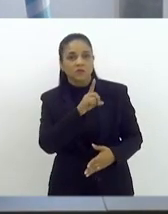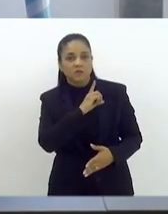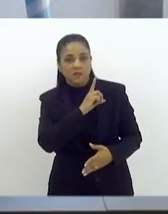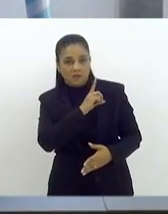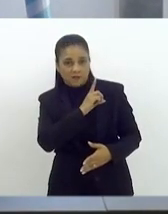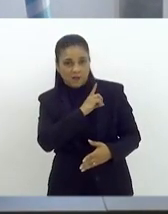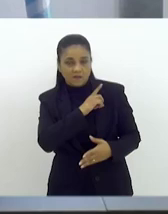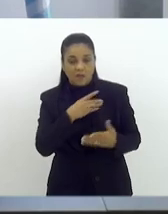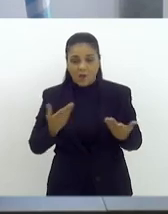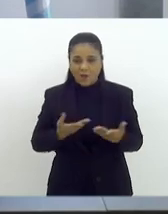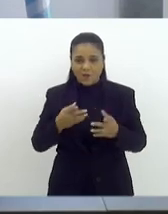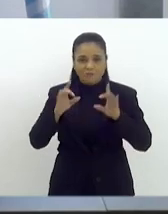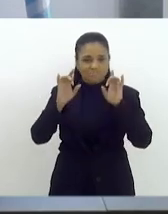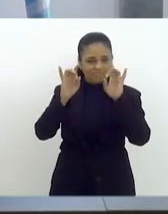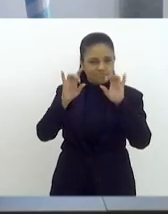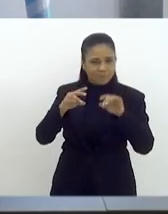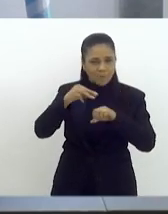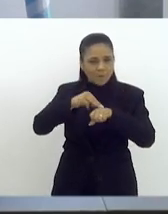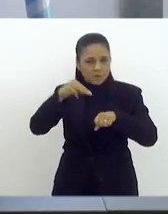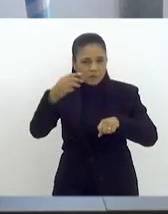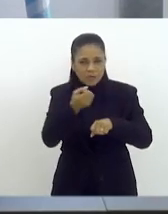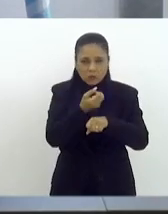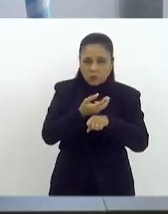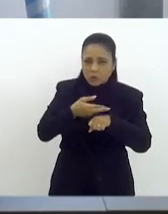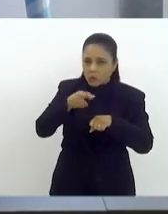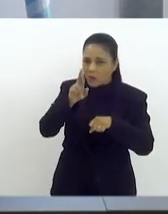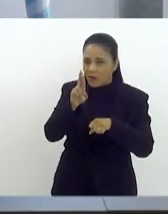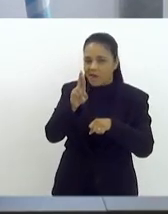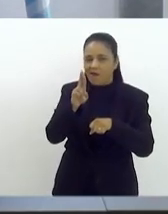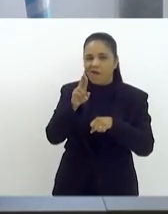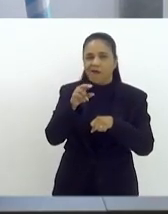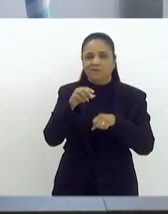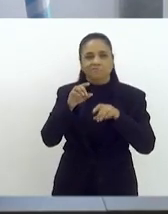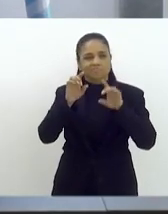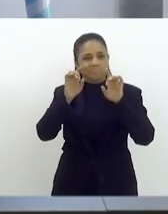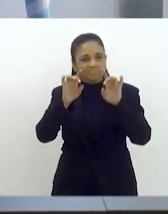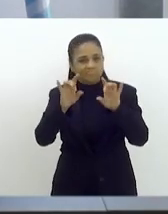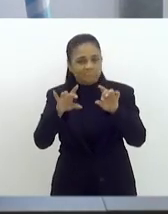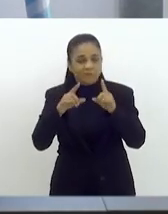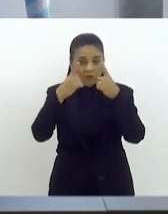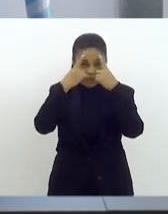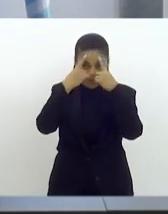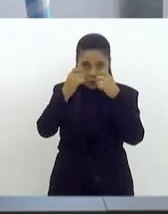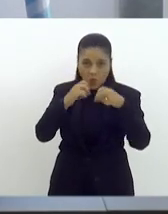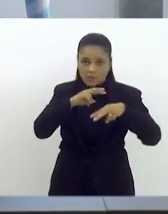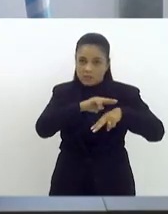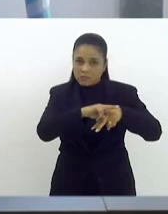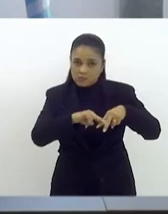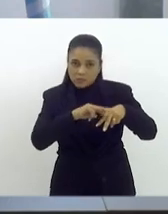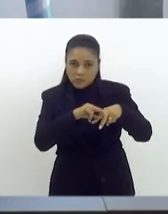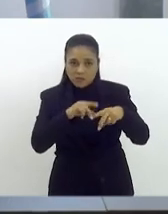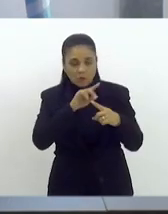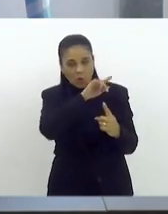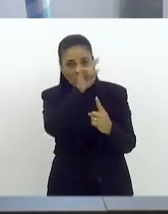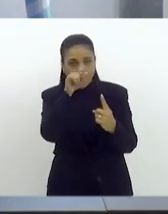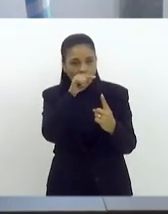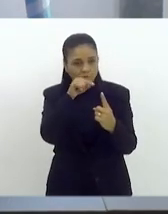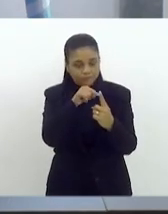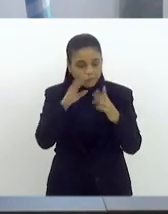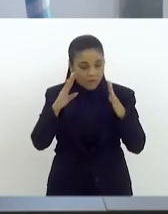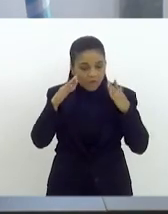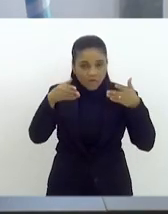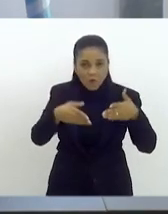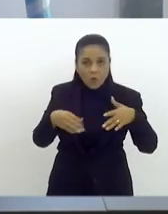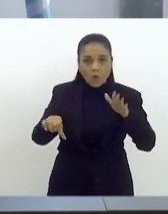Especialista com mestrado doutorado fala uma especialista em verência de gênero e com o foco também na questão